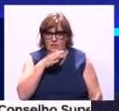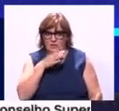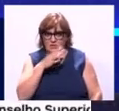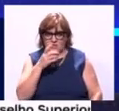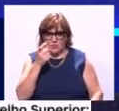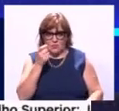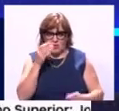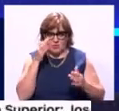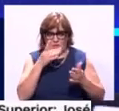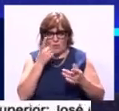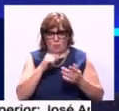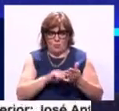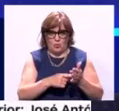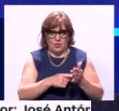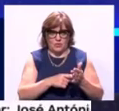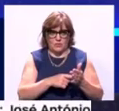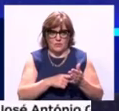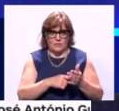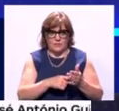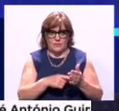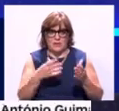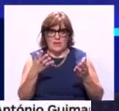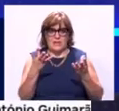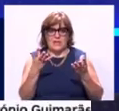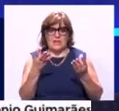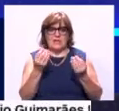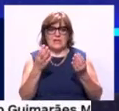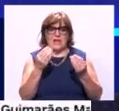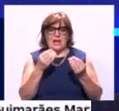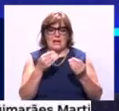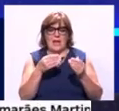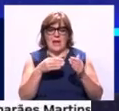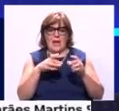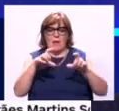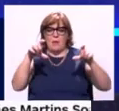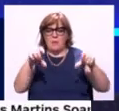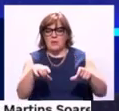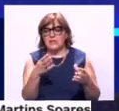focar um ponto, em que tantas vezes rematamos à baliza,